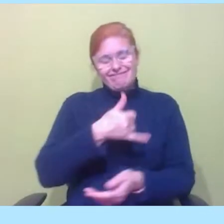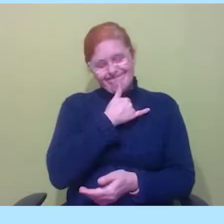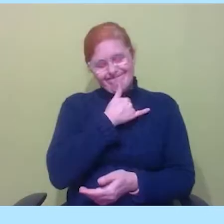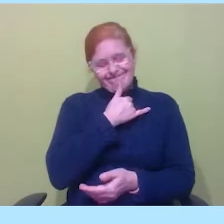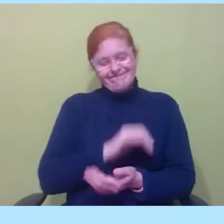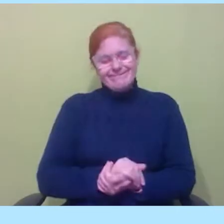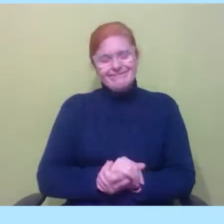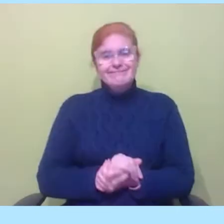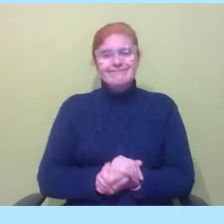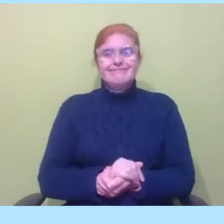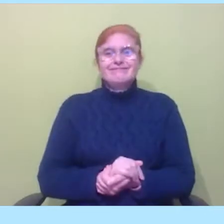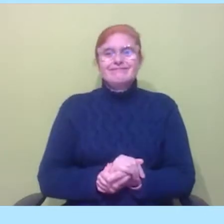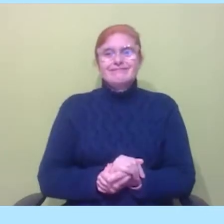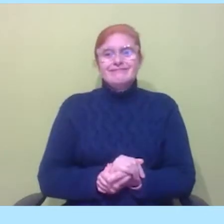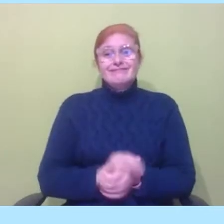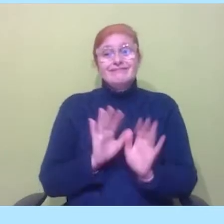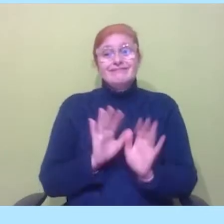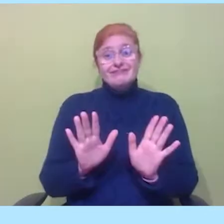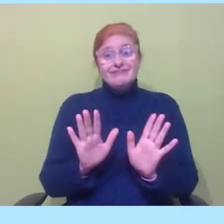Mas